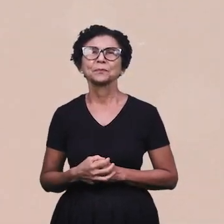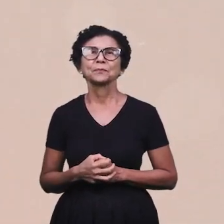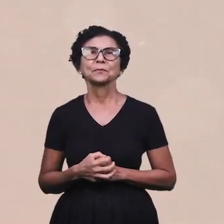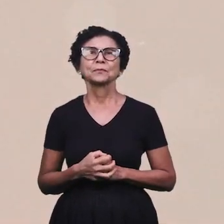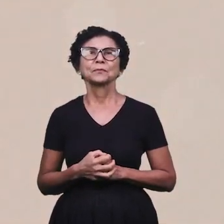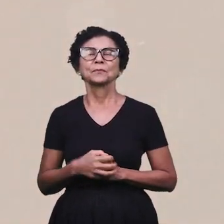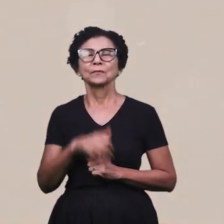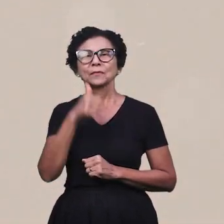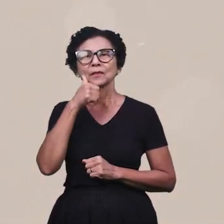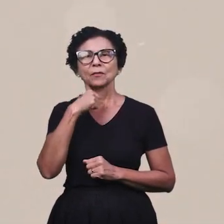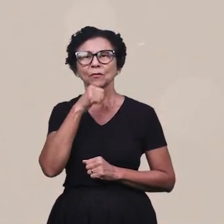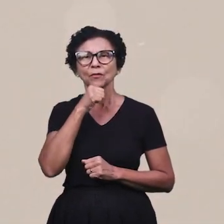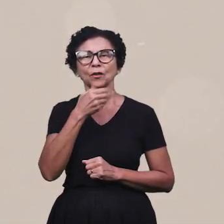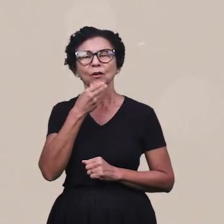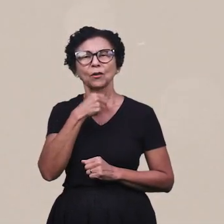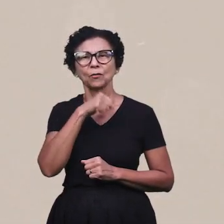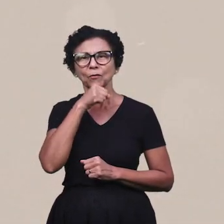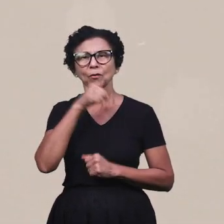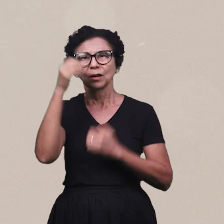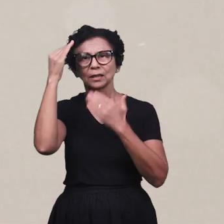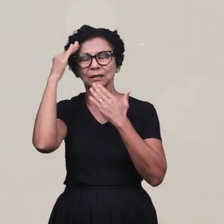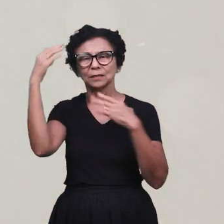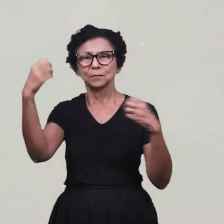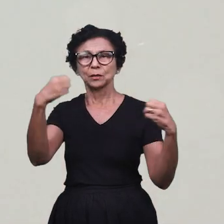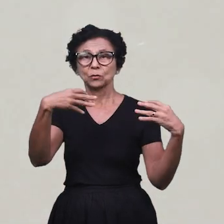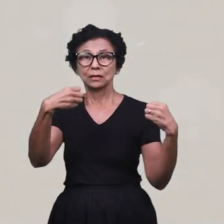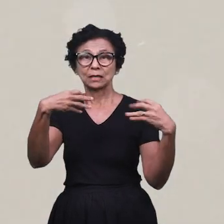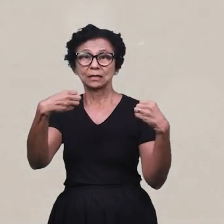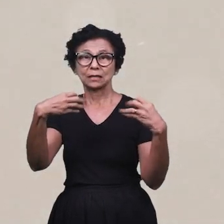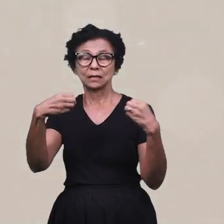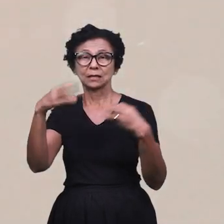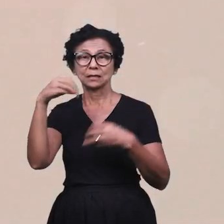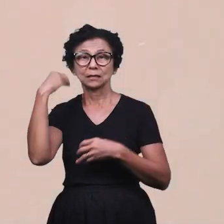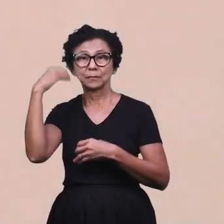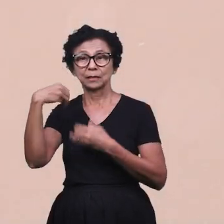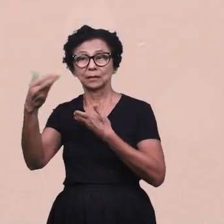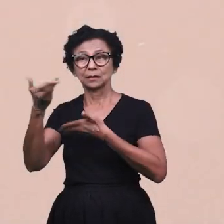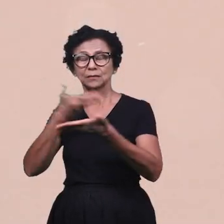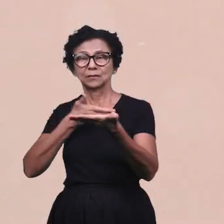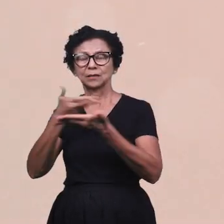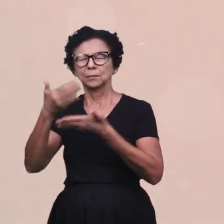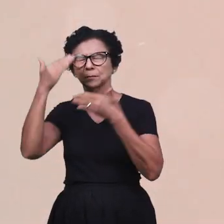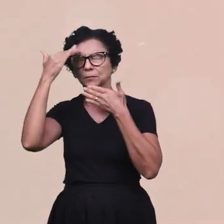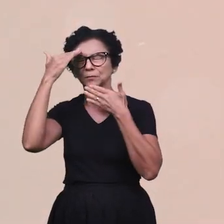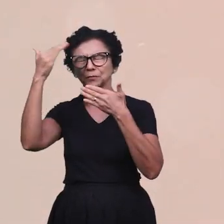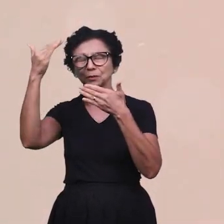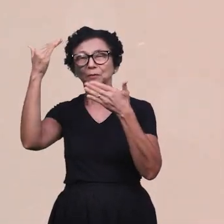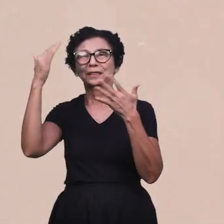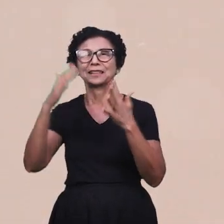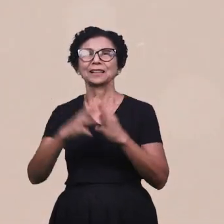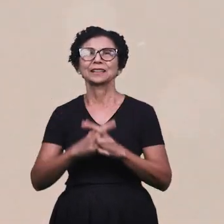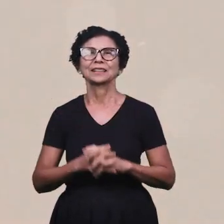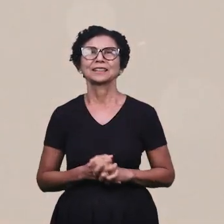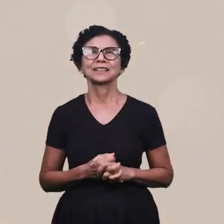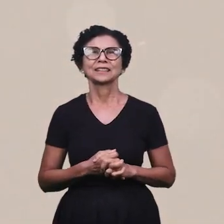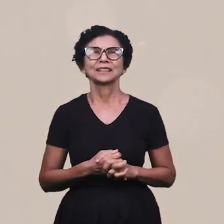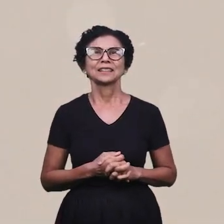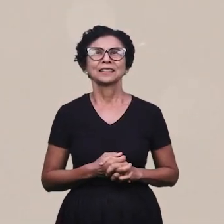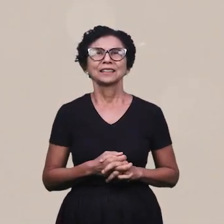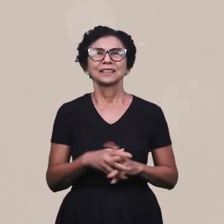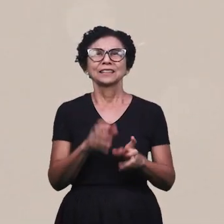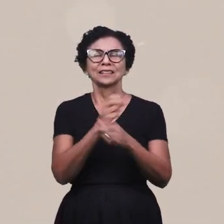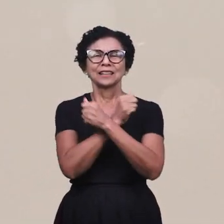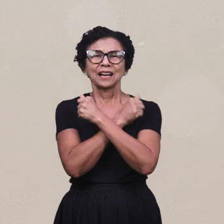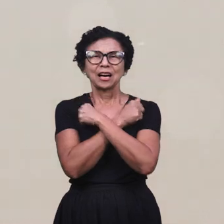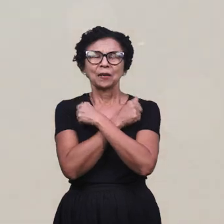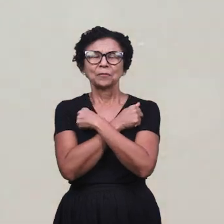Vó, gostaríamos de agradecer pelos ensinamentos e experiência que tem nos passado. Muito obrigado. Um forte abraço